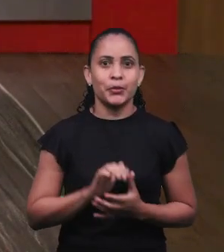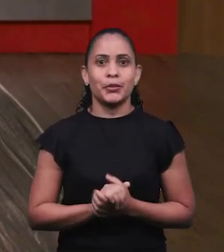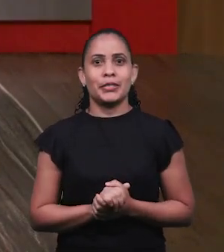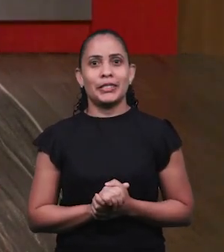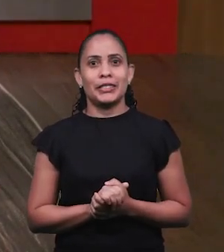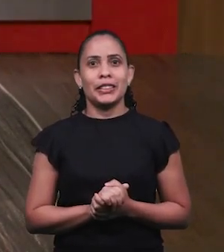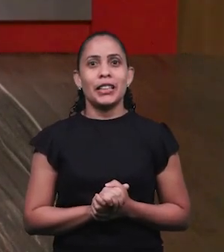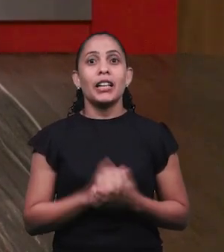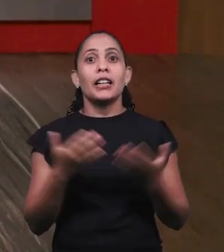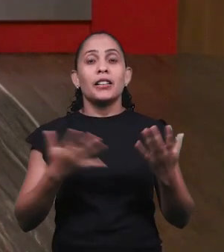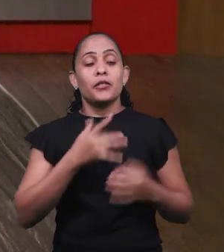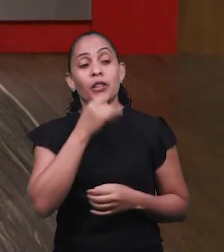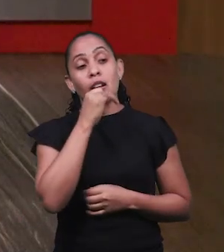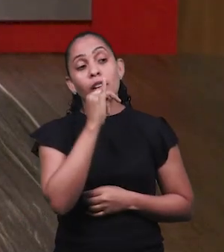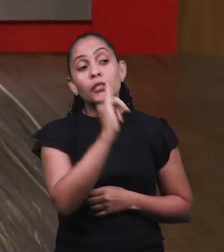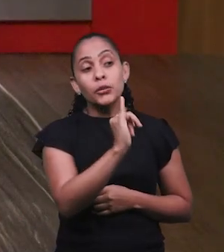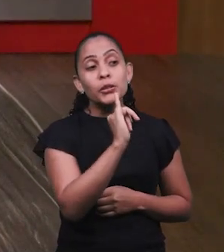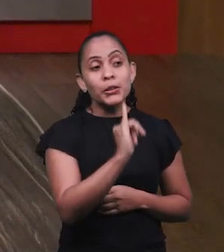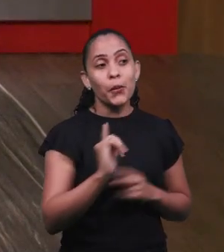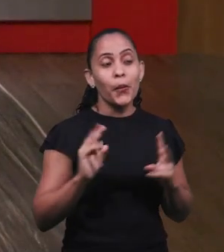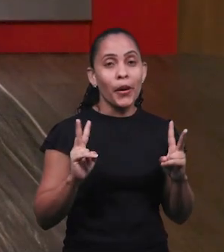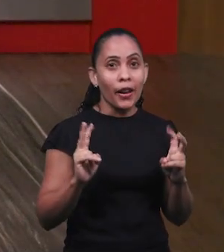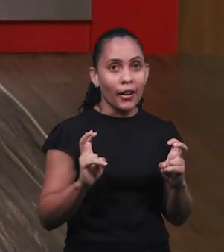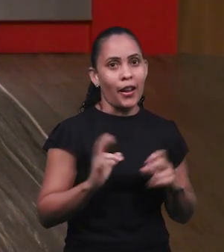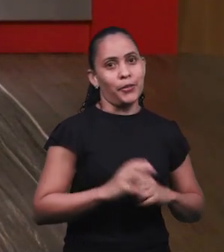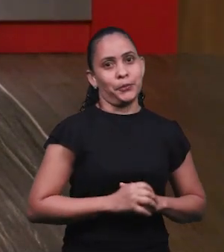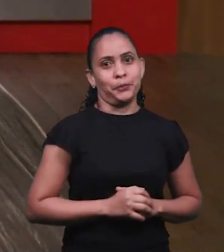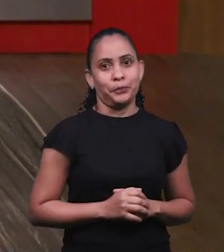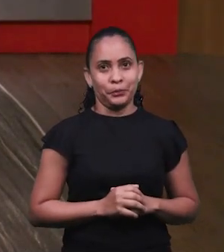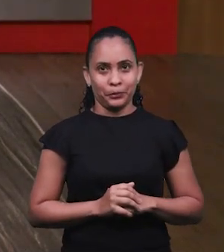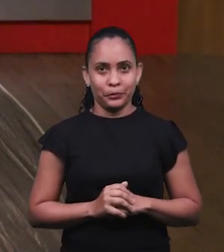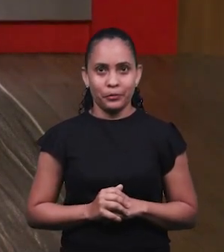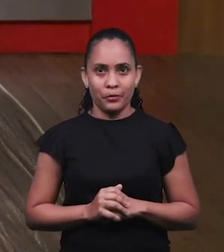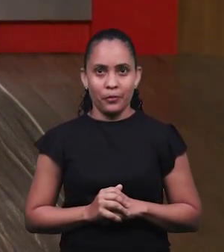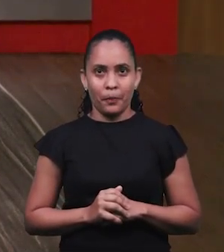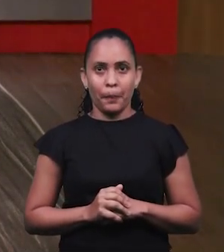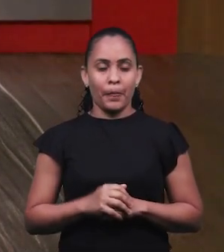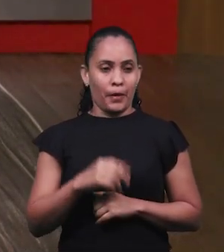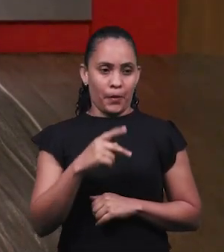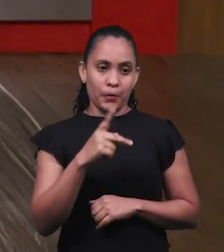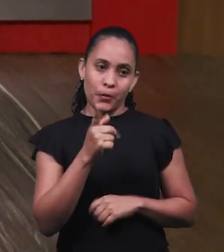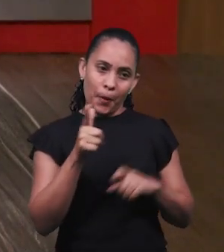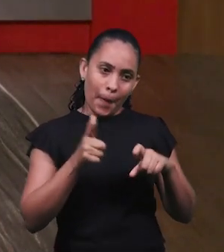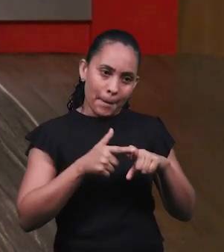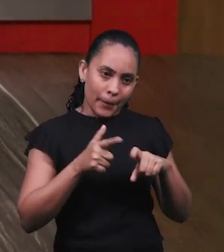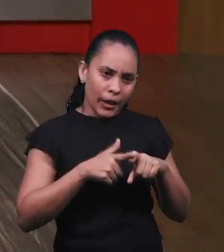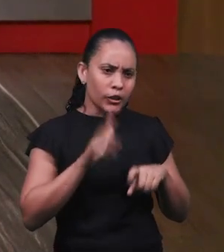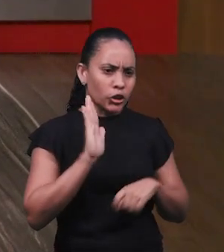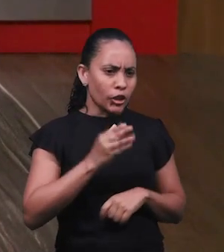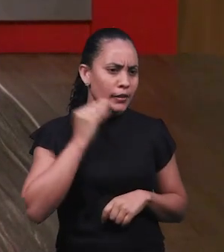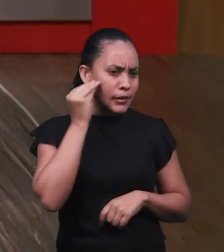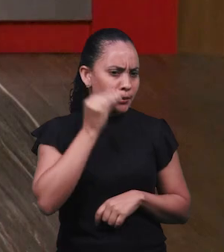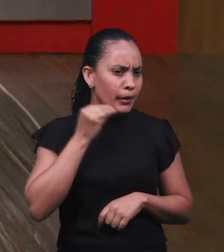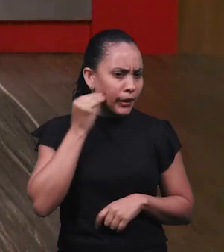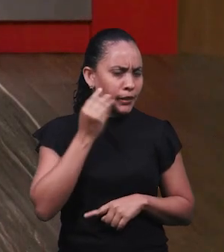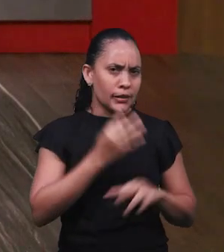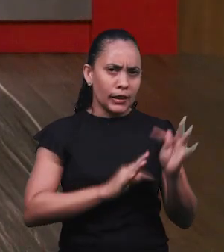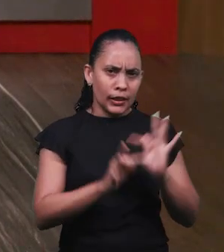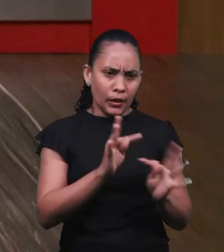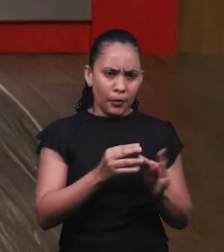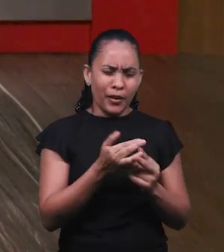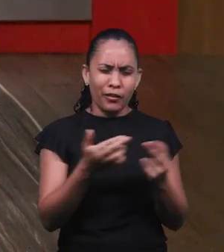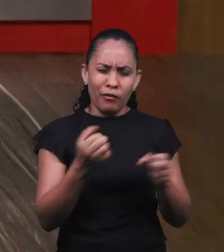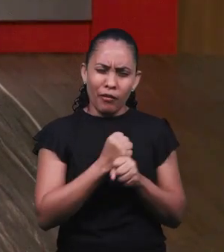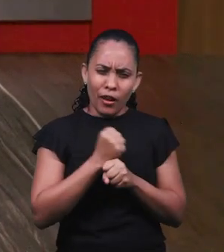e queria que a senhora deixasse um recado para os nossos telespectadores. A senhora é uma médica experiente nesse tratamento, né? Já com vários